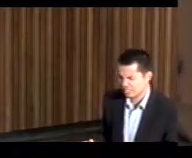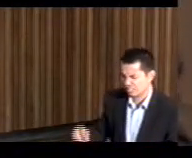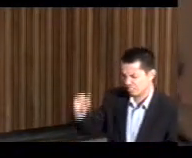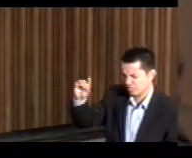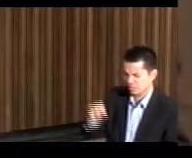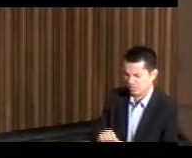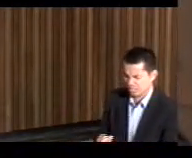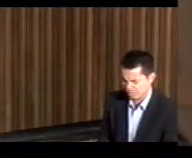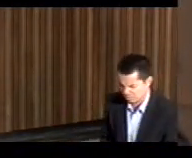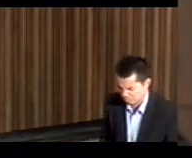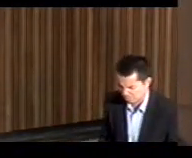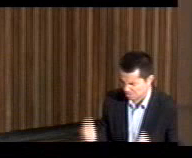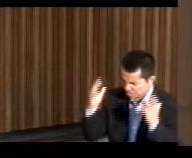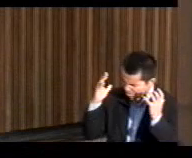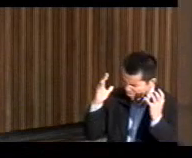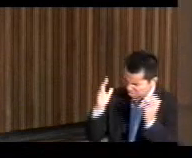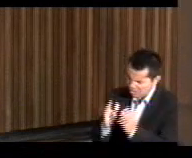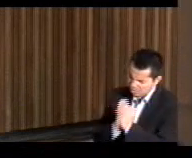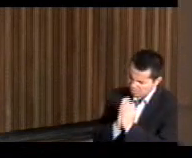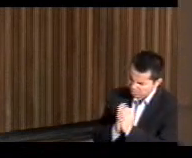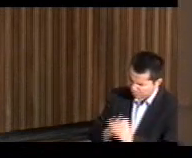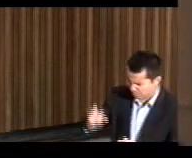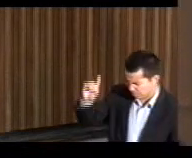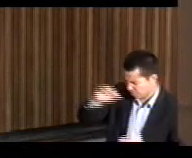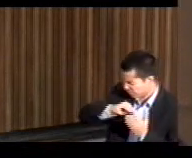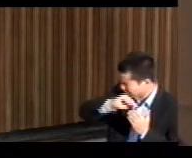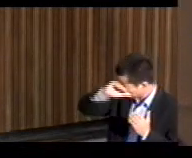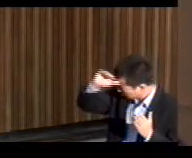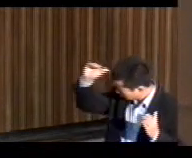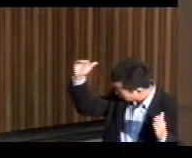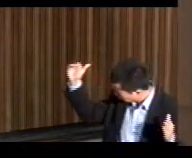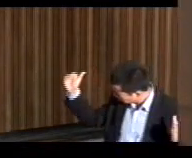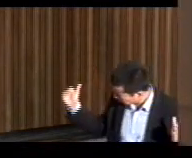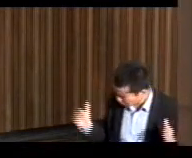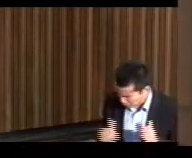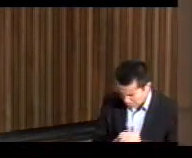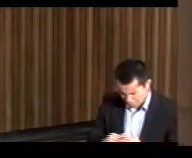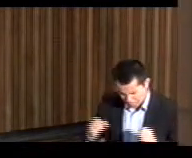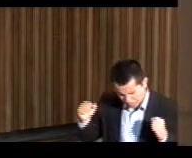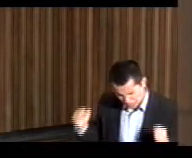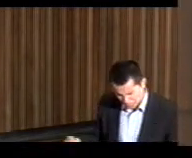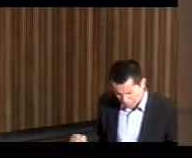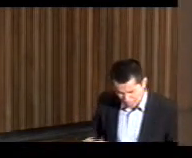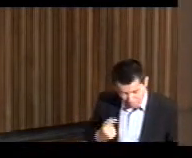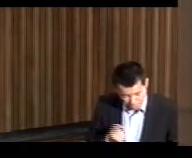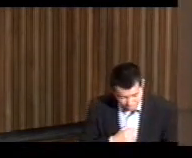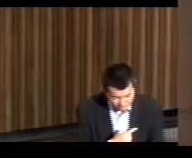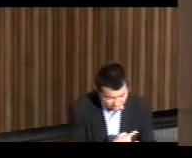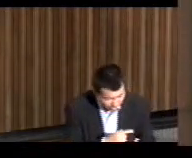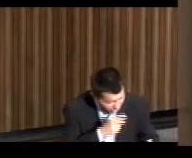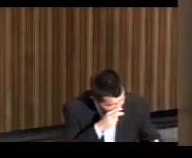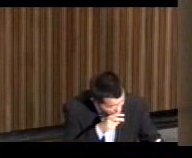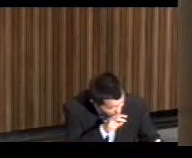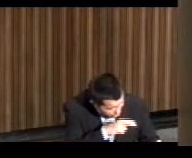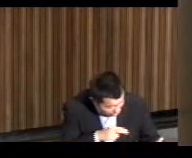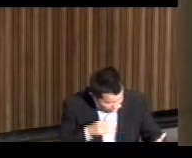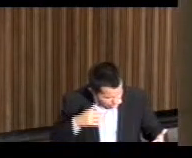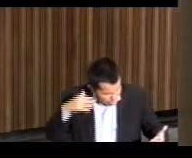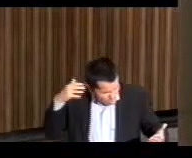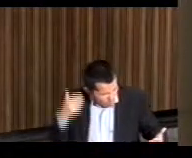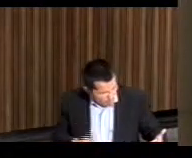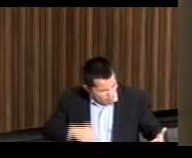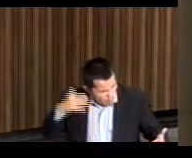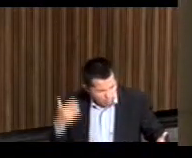Ah, Senhor Todo-Poderoso, quando nós lemos as Escrituras e entendemos quem é o